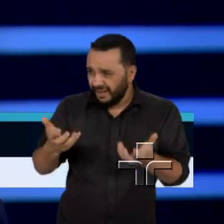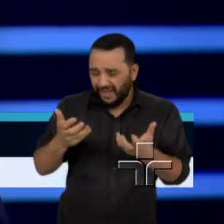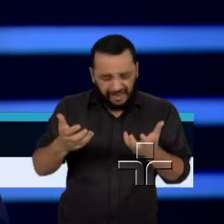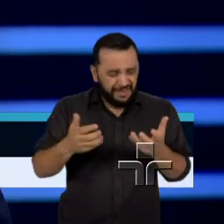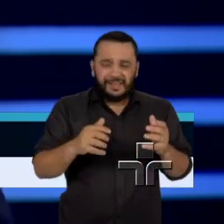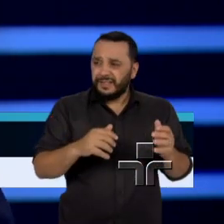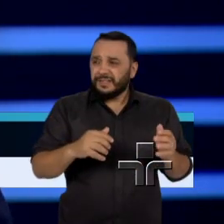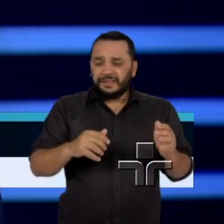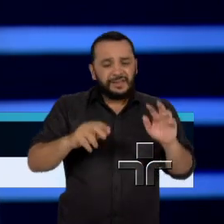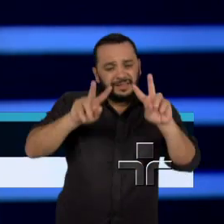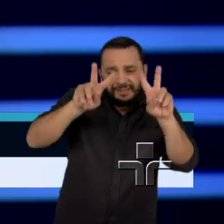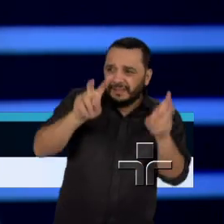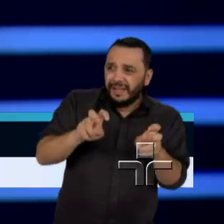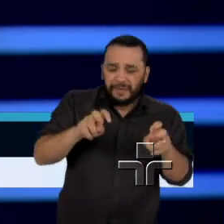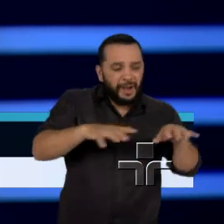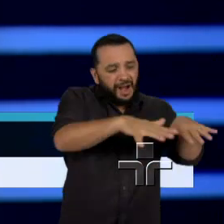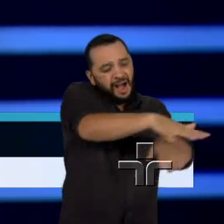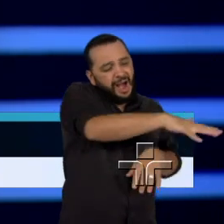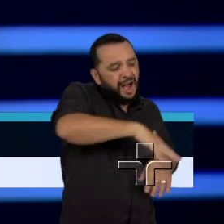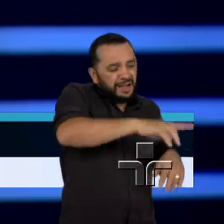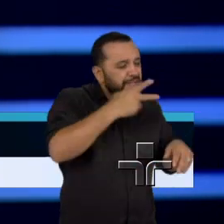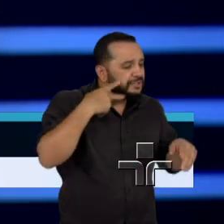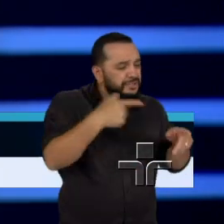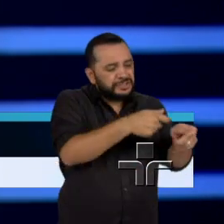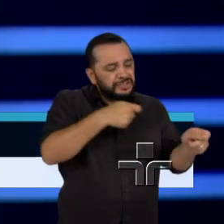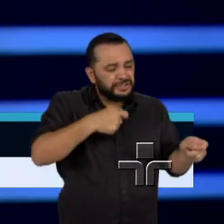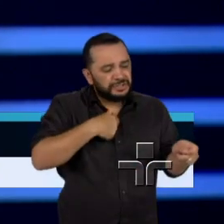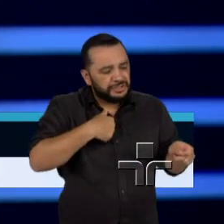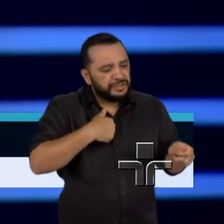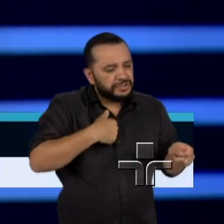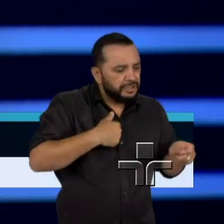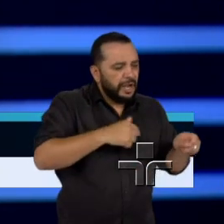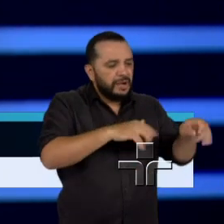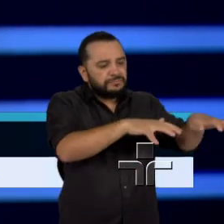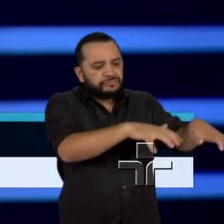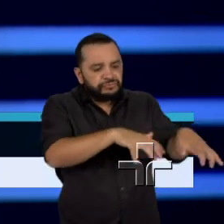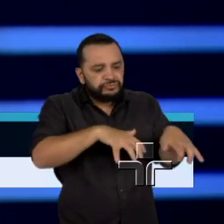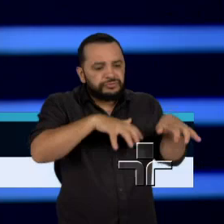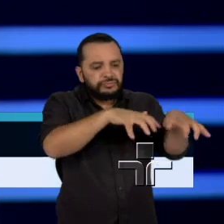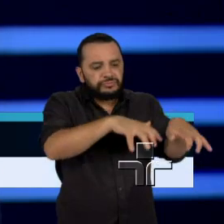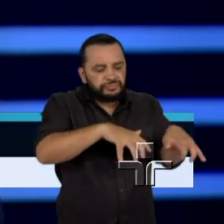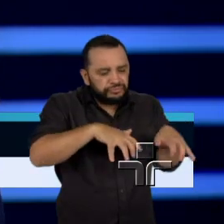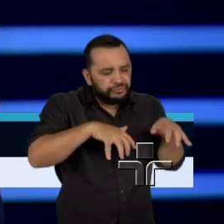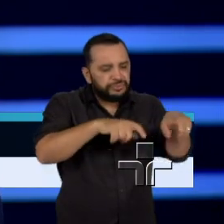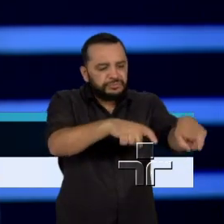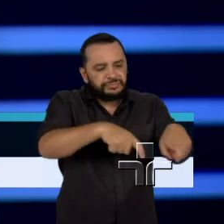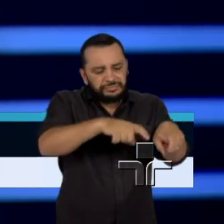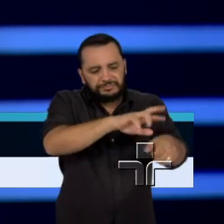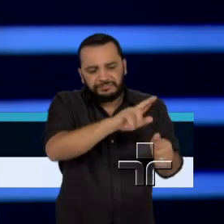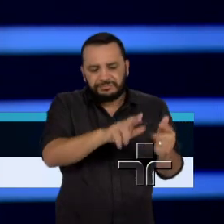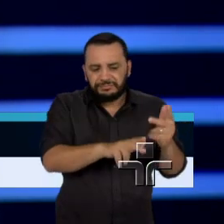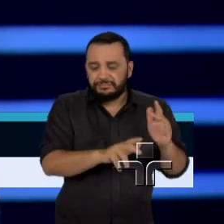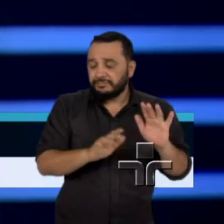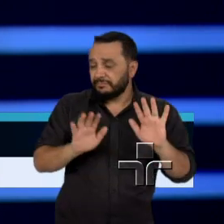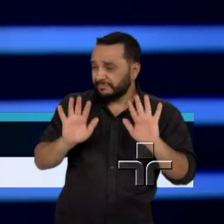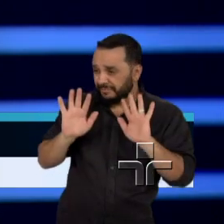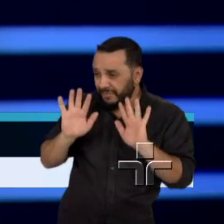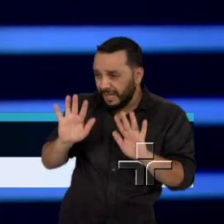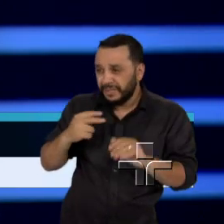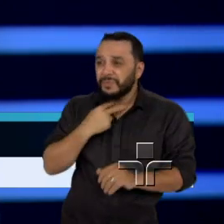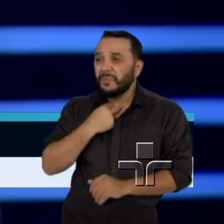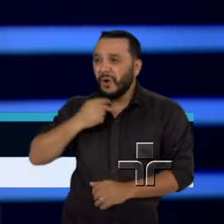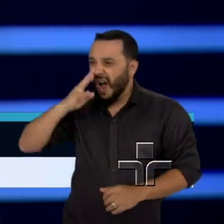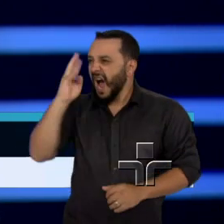vamos colocar. Agora, não acusando, por exemplo, como ele acabou de acusar nessa última fala, de que existe